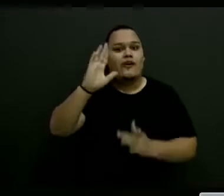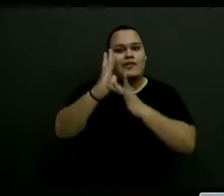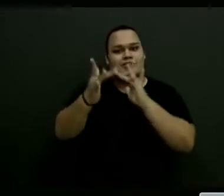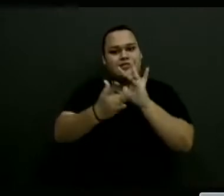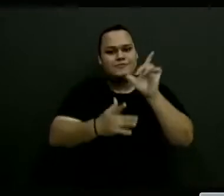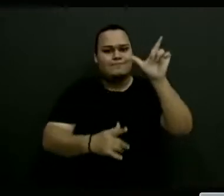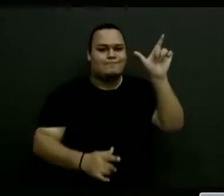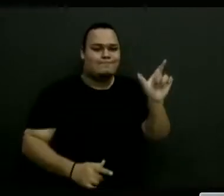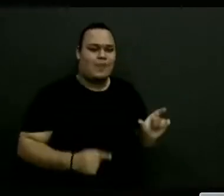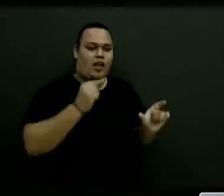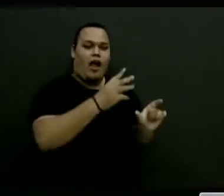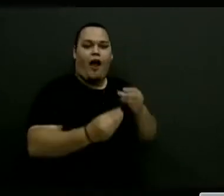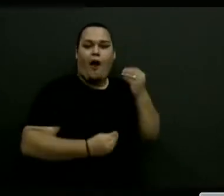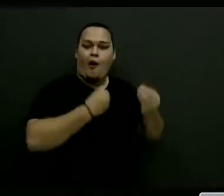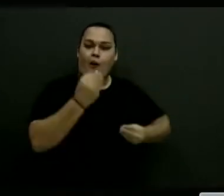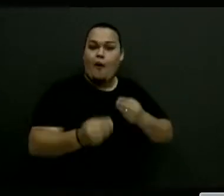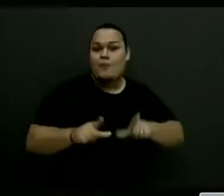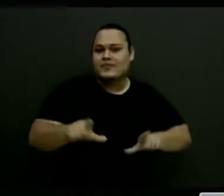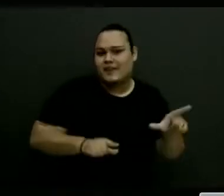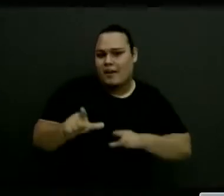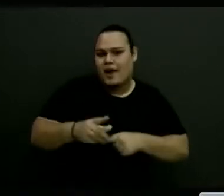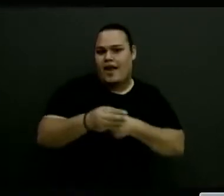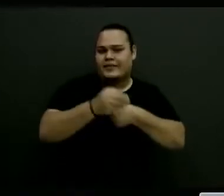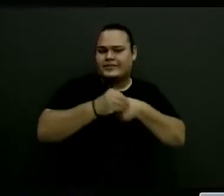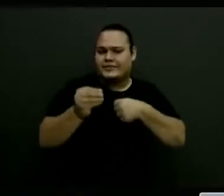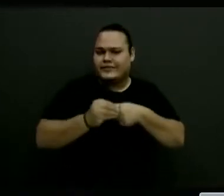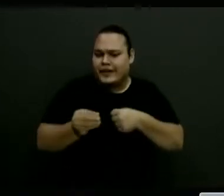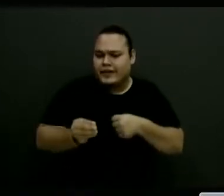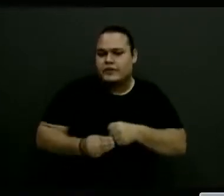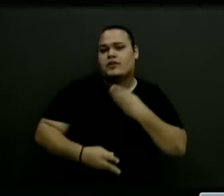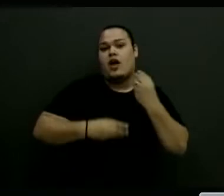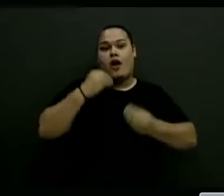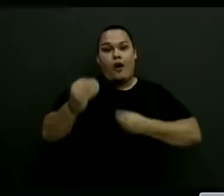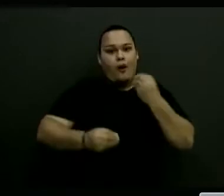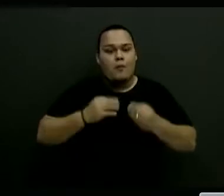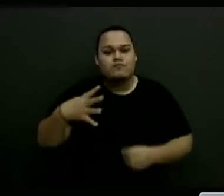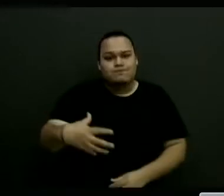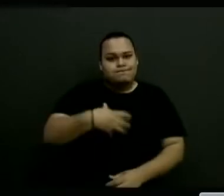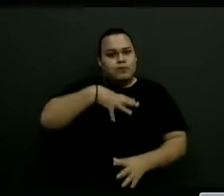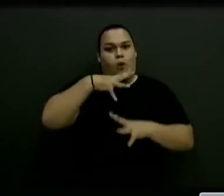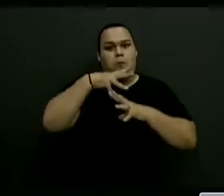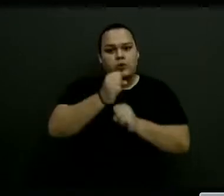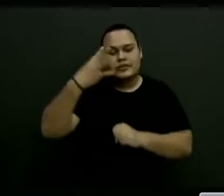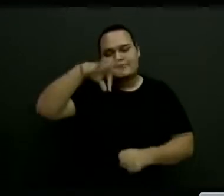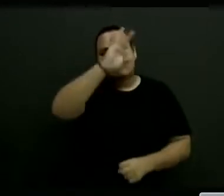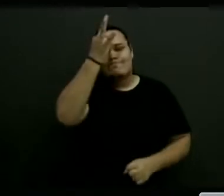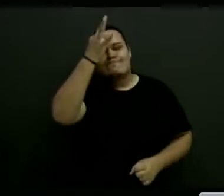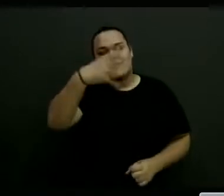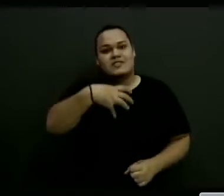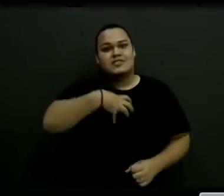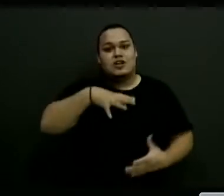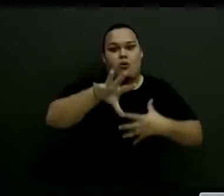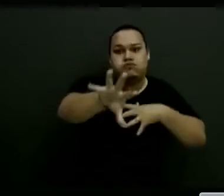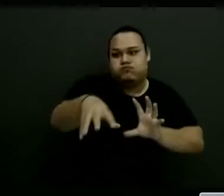Como buscamos no trabalho das células o poder do Espírito Santo, a